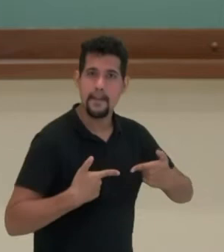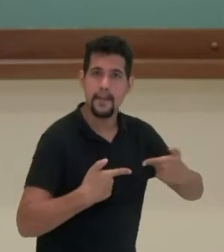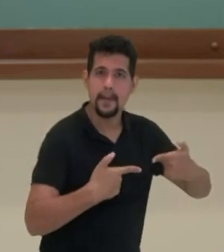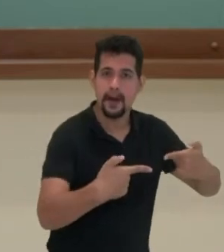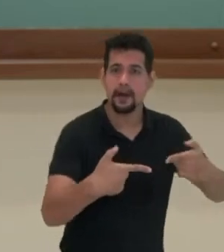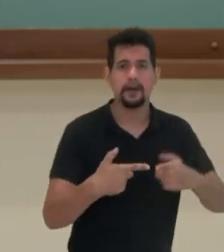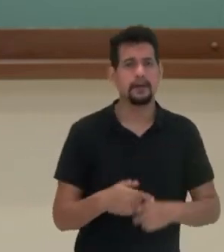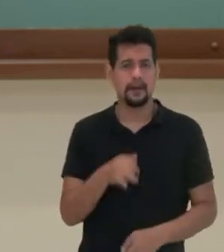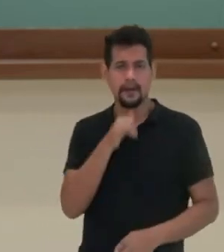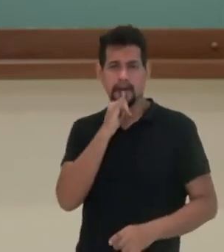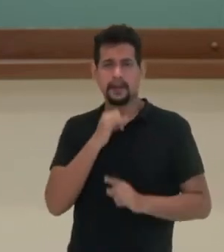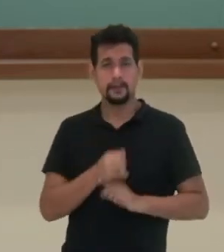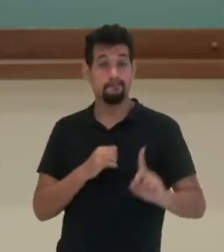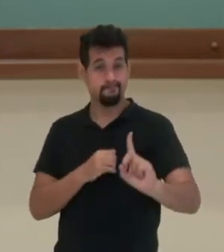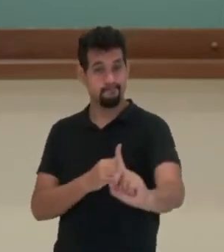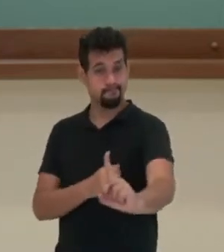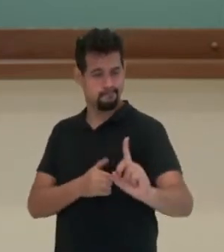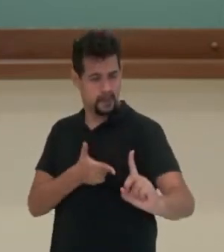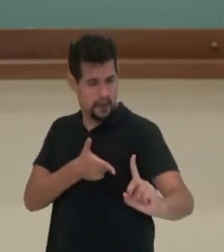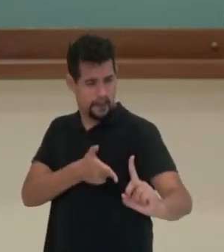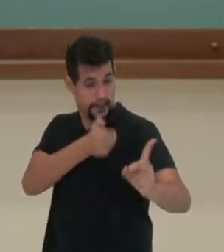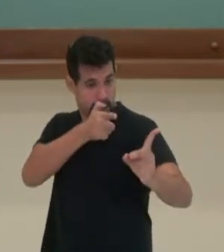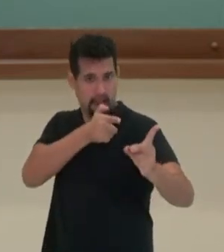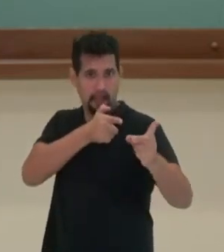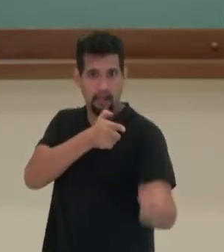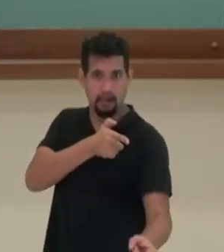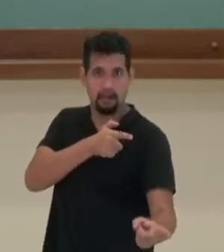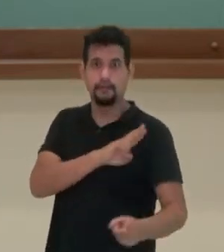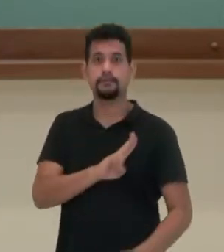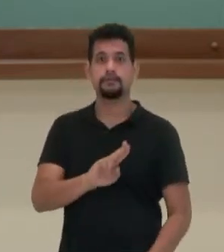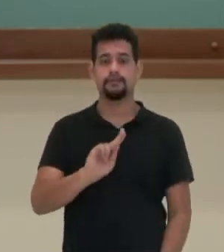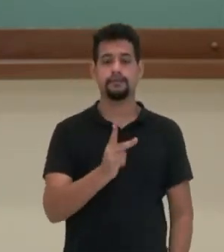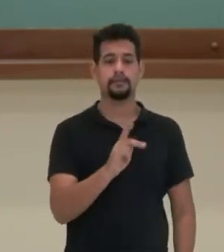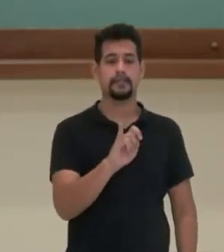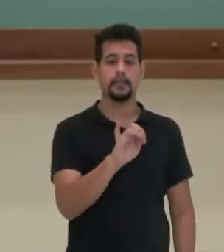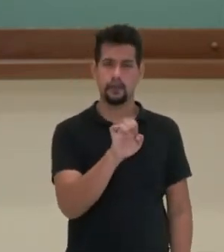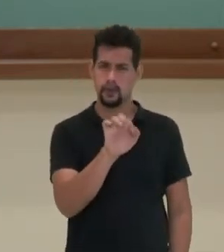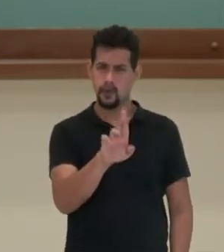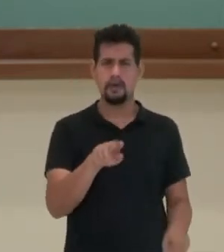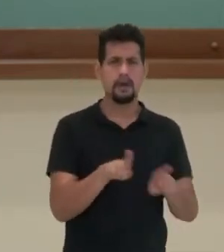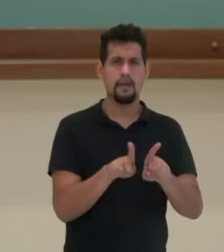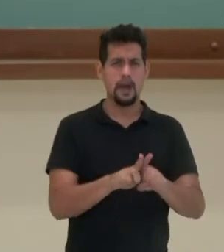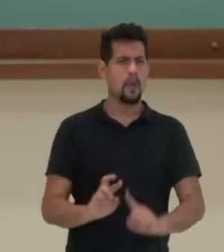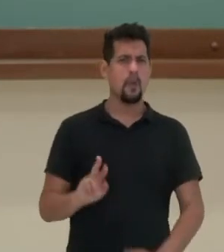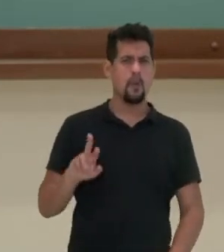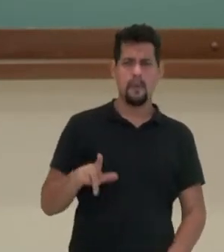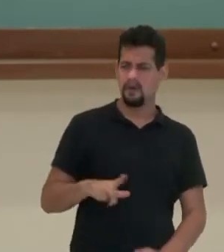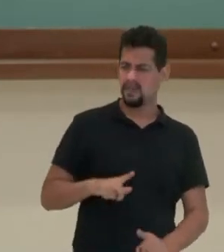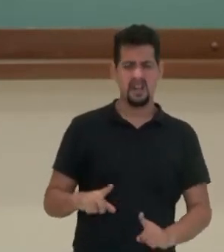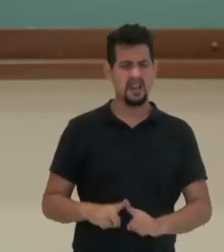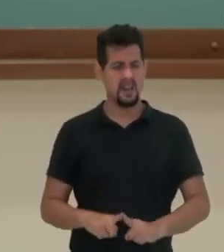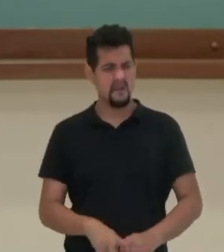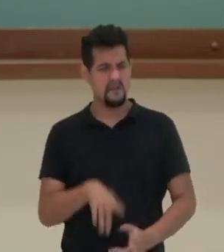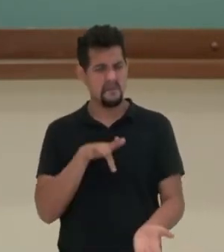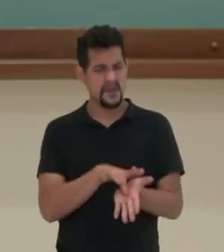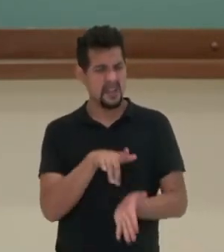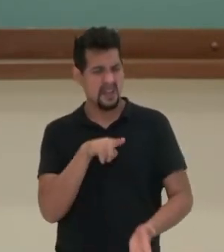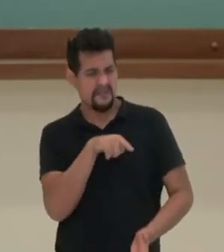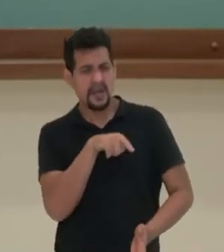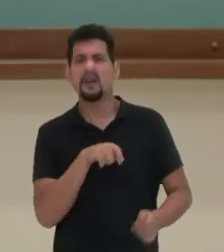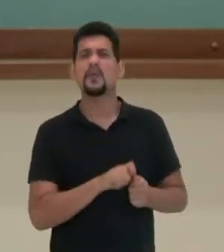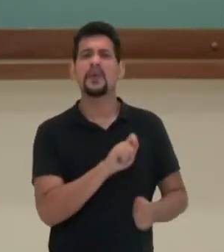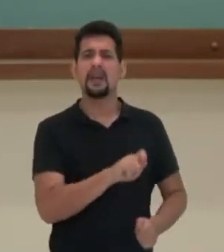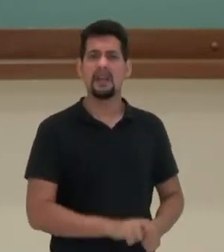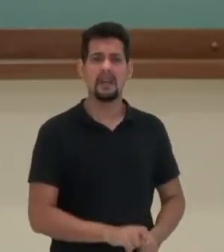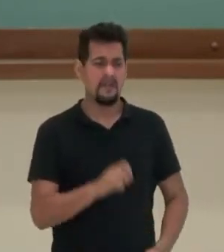matou um guerreiro chamado Heitor, e aí o irmão dele, Paris, para se vingar da morte do irmão dele, né? Ele